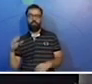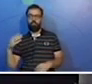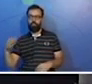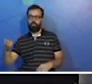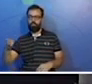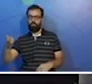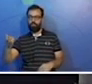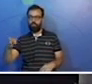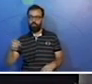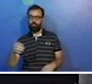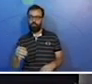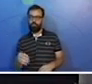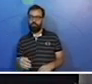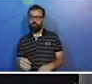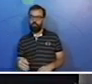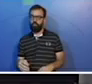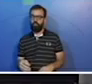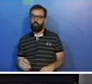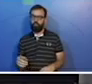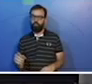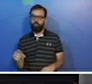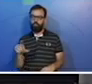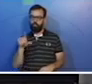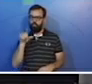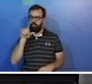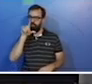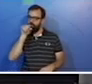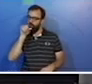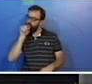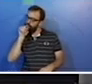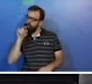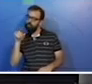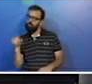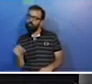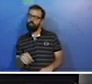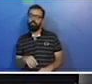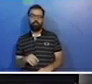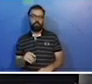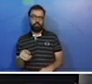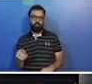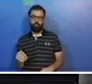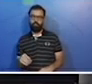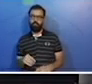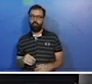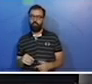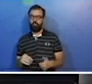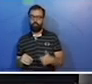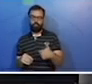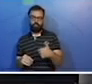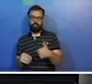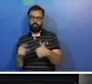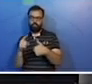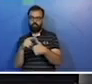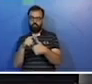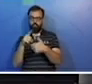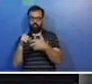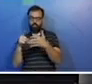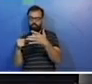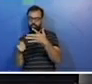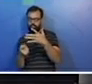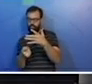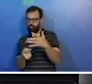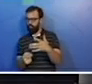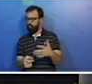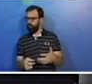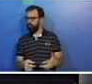fim, o consumidor terciário, esse pássaro, o martim pescador. Primeira cadeia alimentar